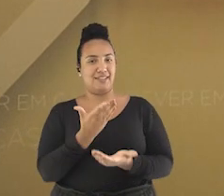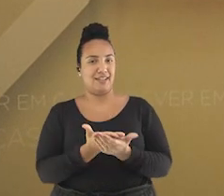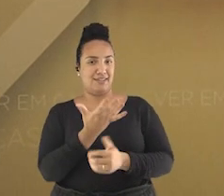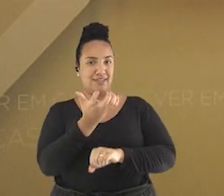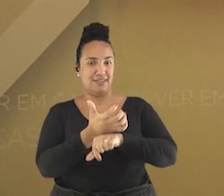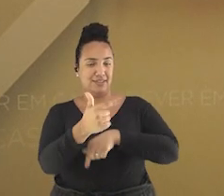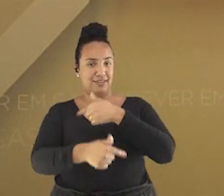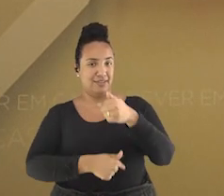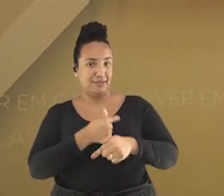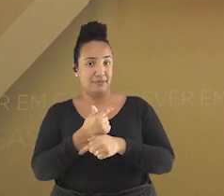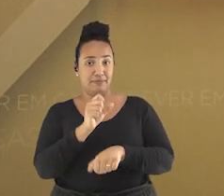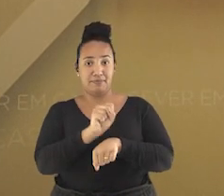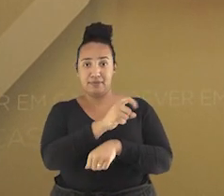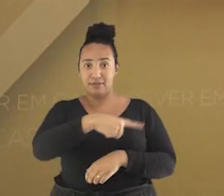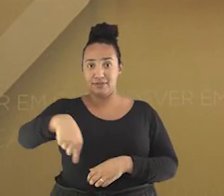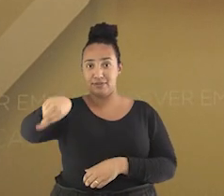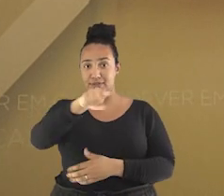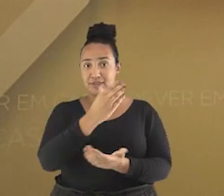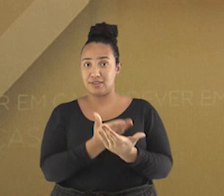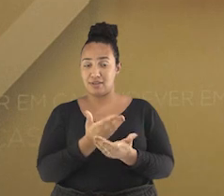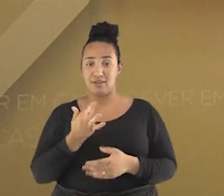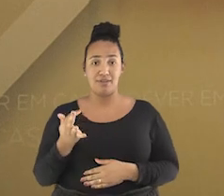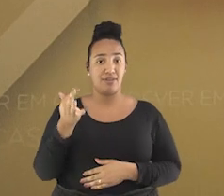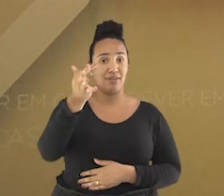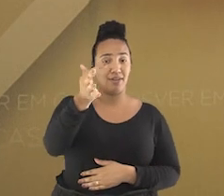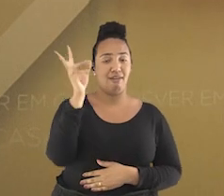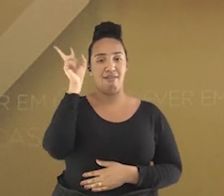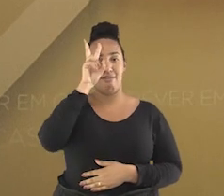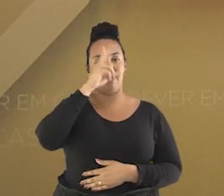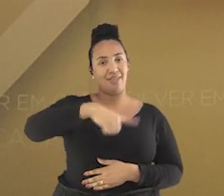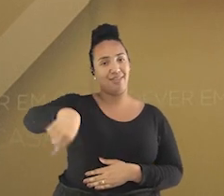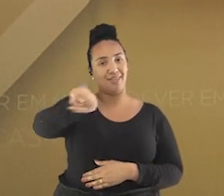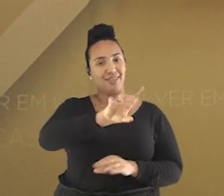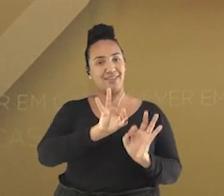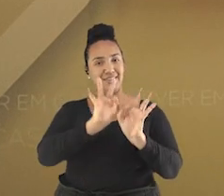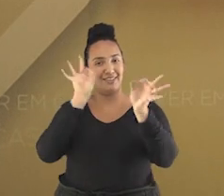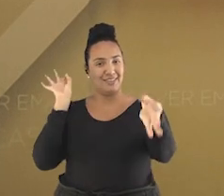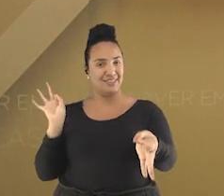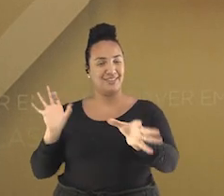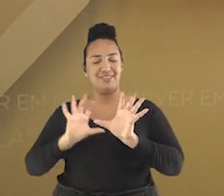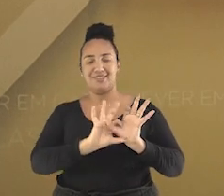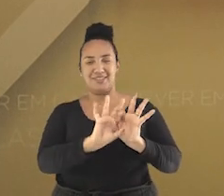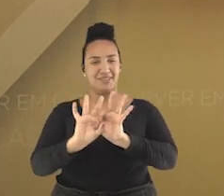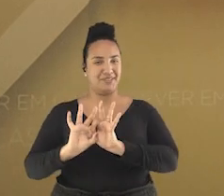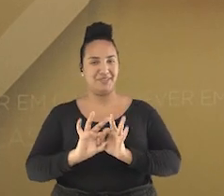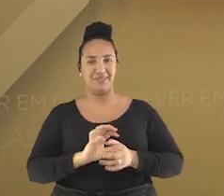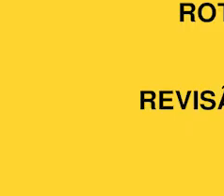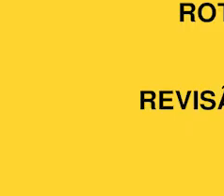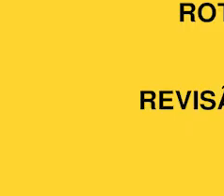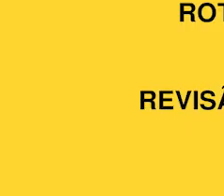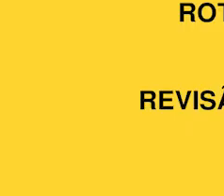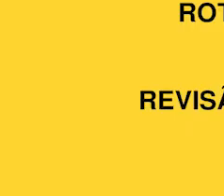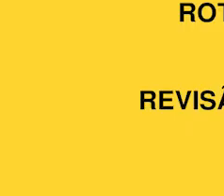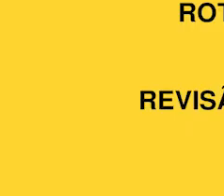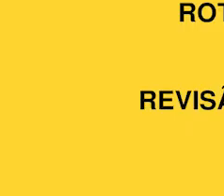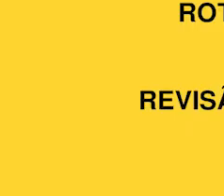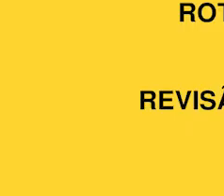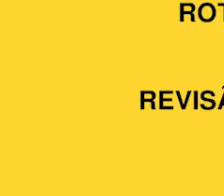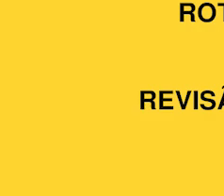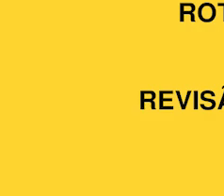Geografia. Te espero na próxima, viu? E não esqueçam, mesmo distantes, estamos juntos!